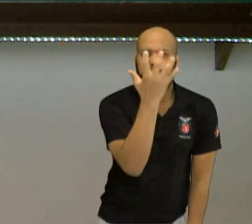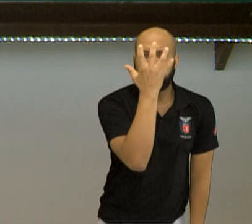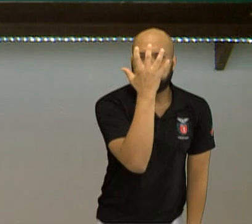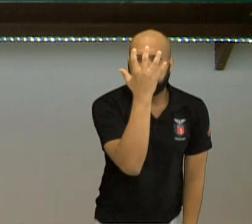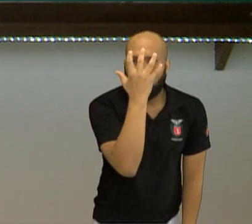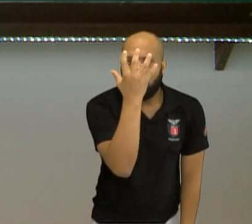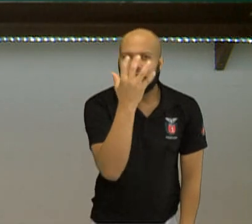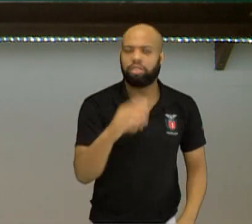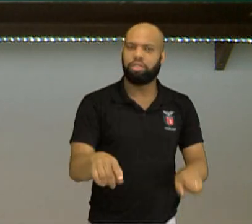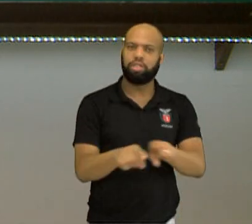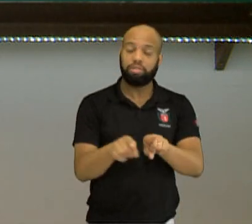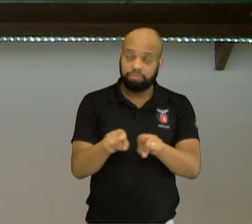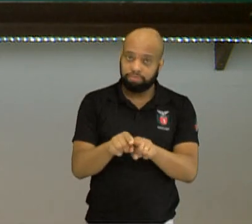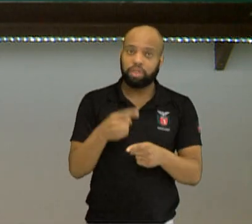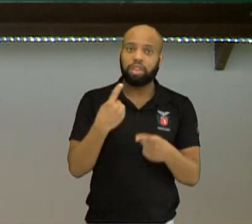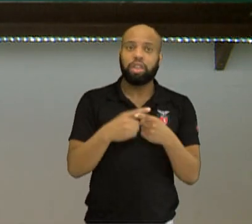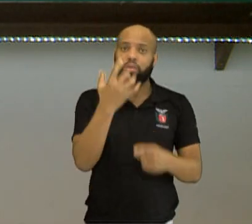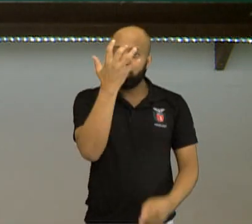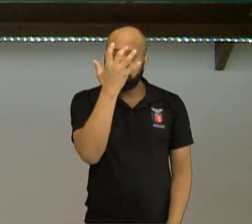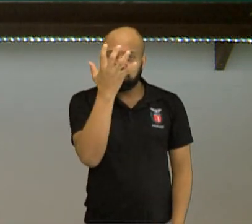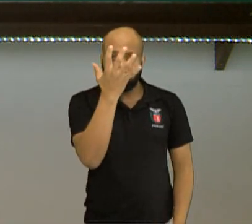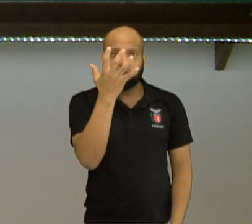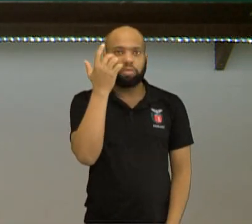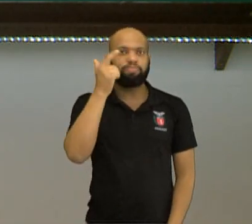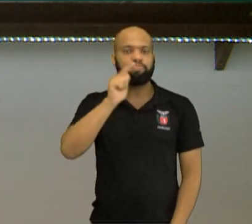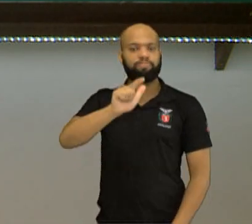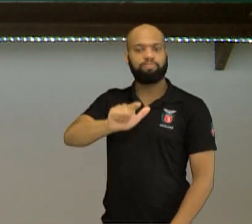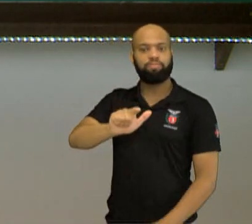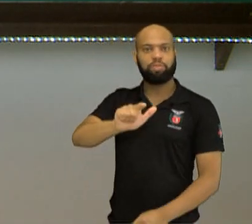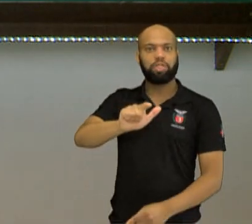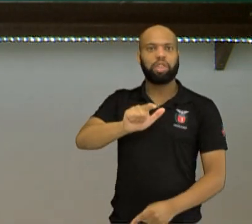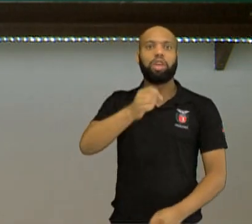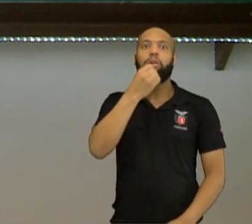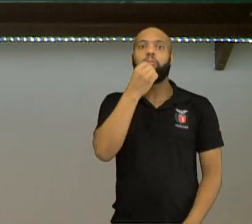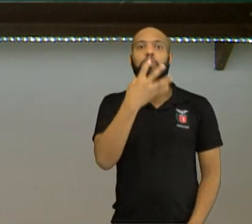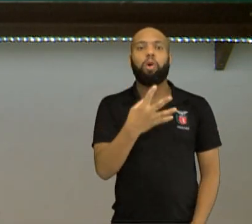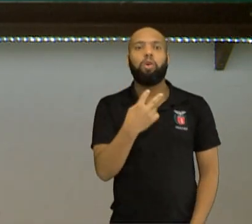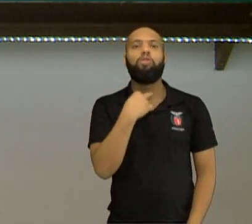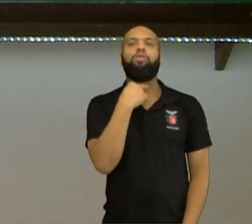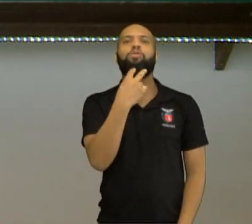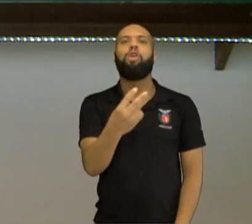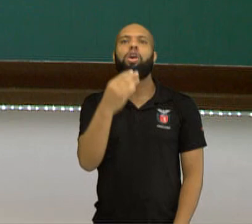máscaras, né, elas ajudavam a projetar a voz.